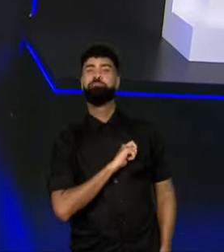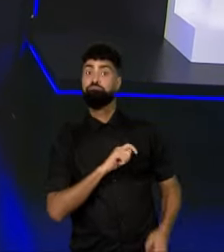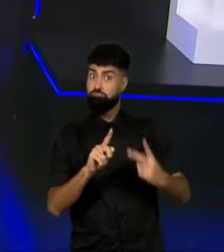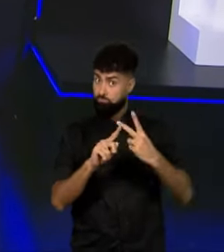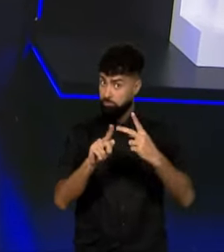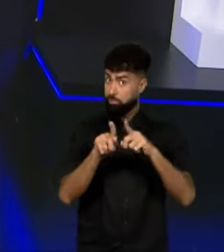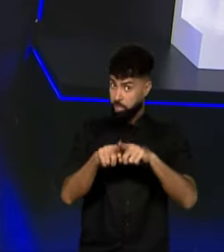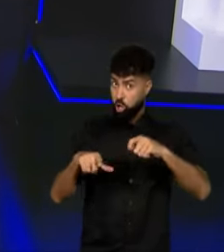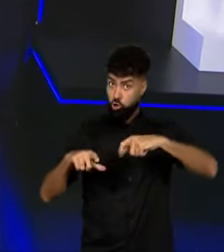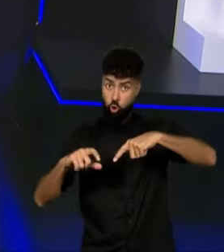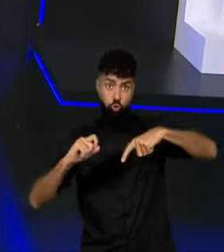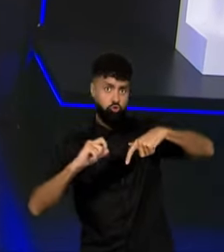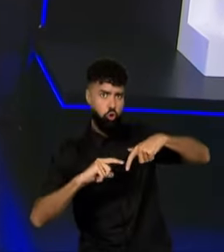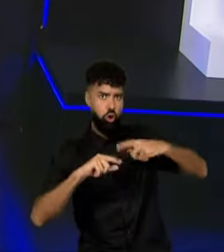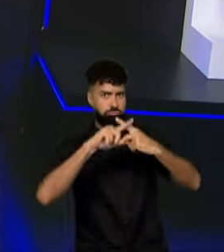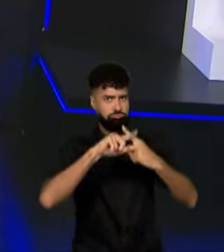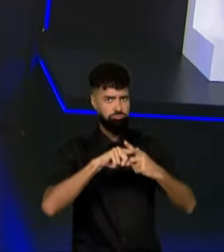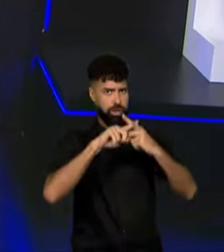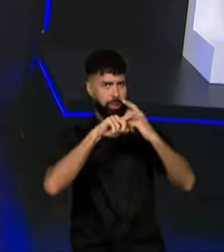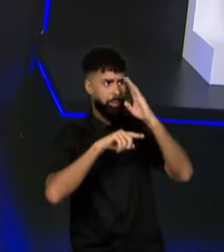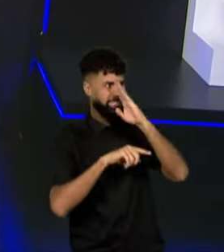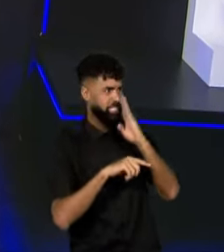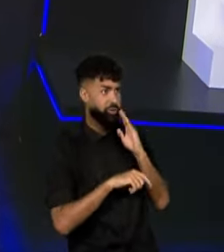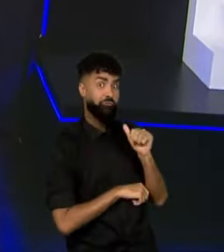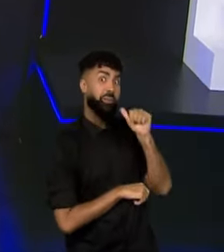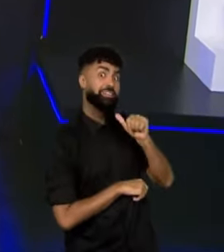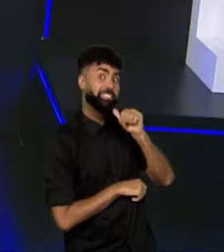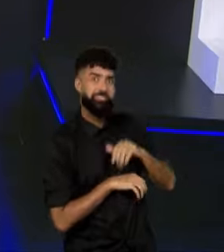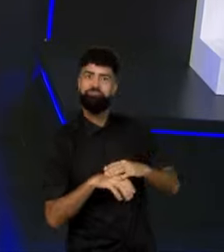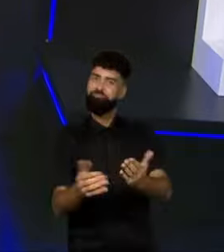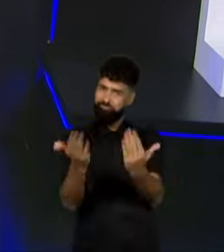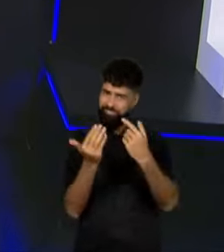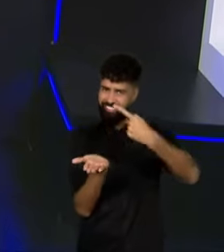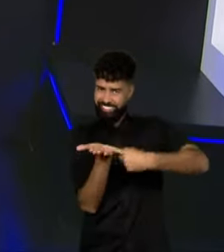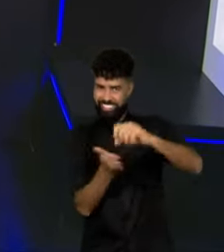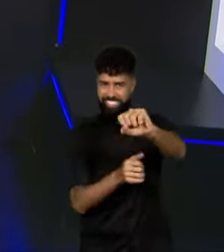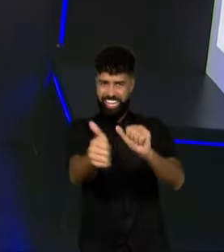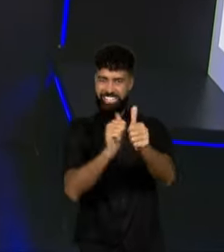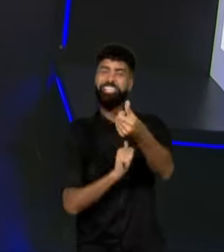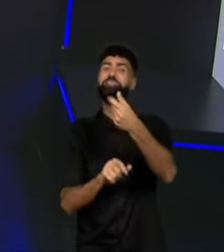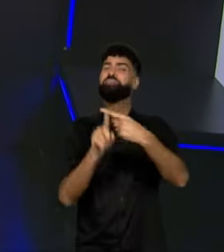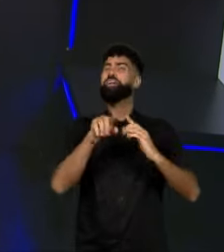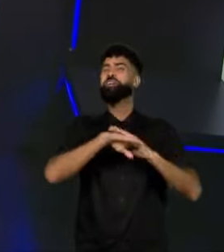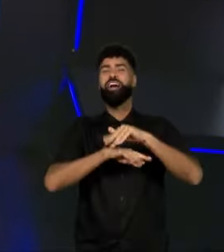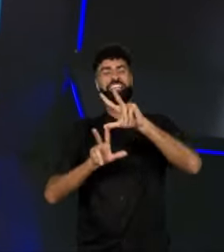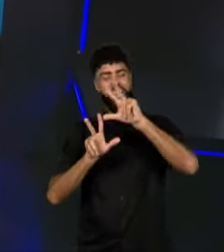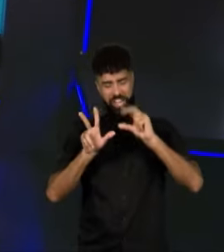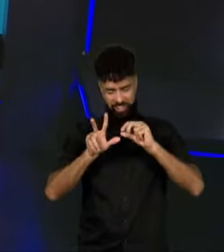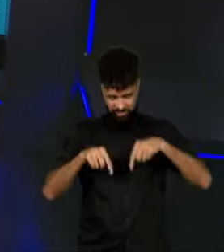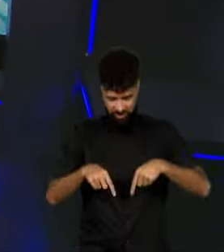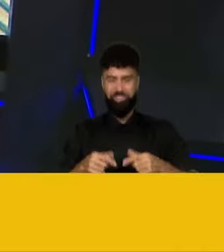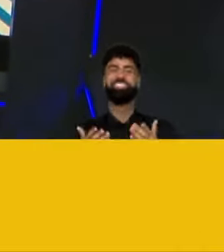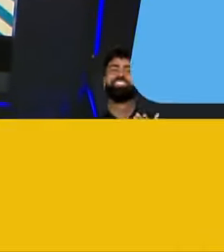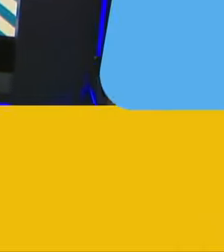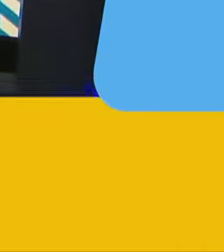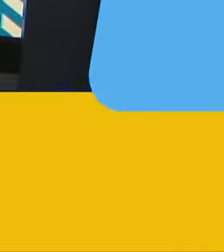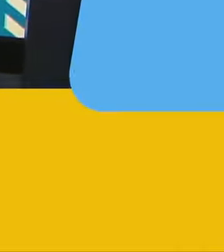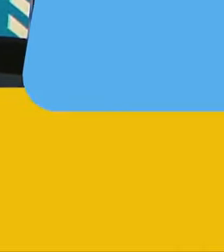Espanha. E ainda os gols que movimentaram o Brasileirão Feminino. Chega mais, estádio é 6:30 da noite aqui na TV